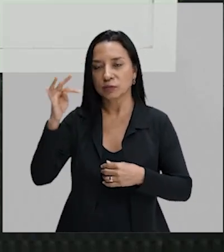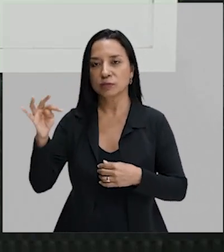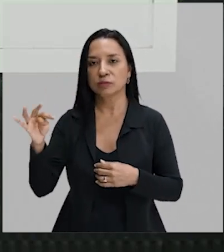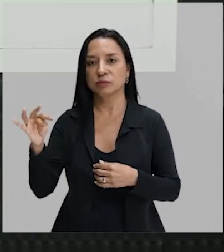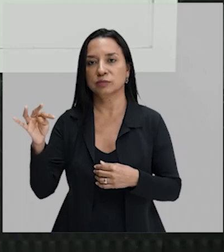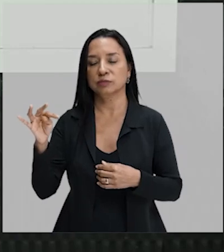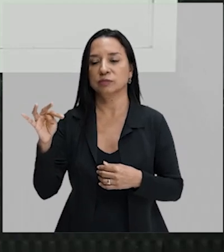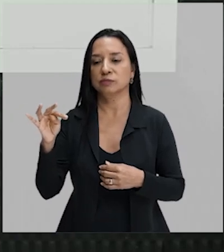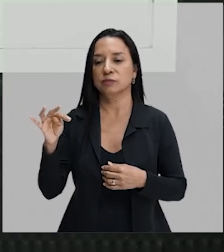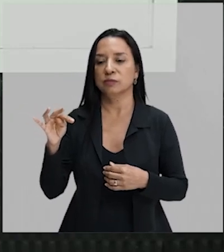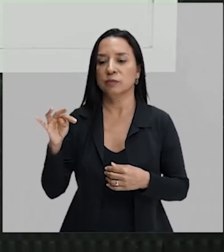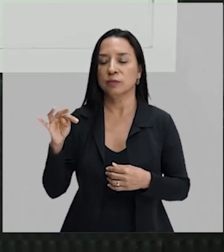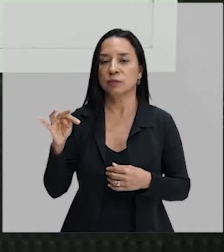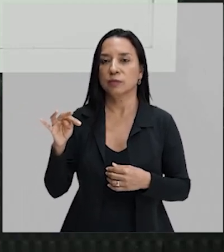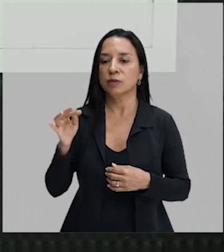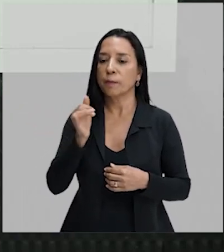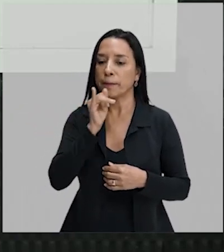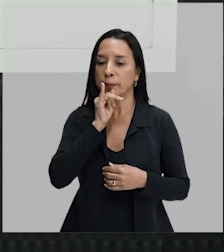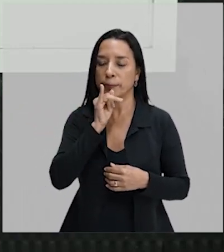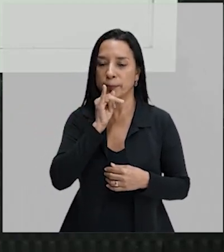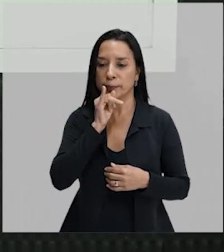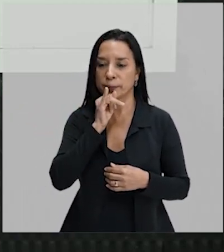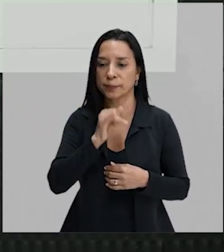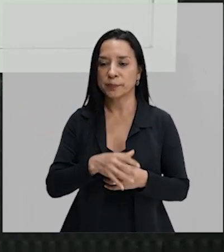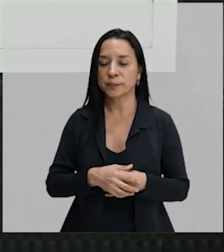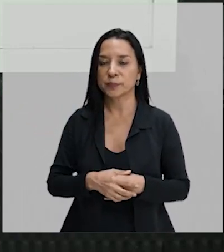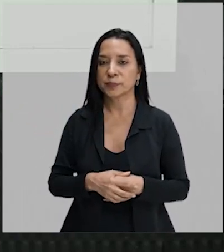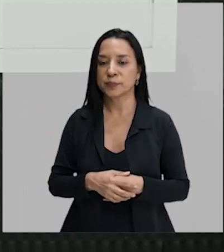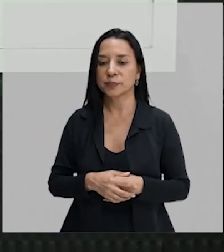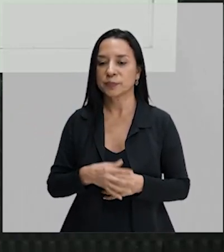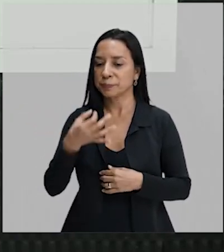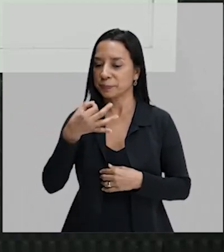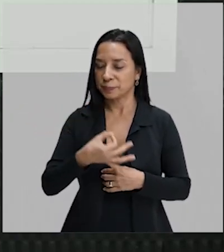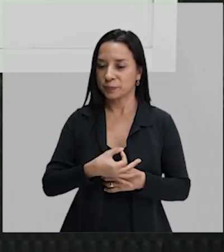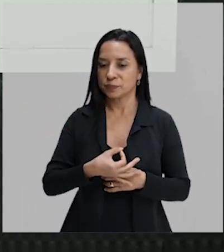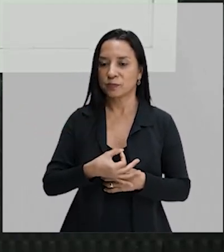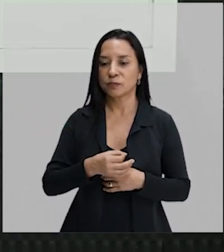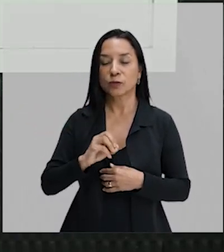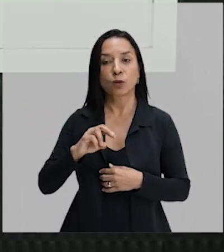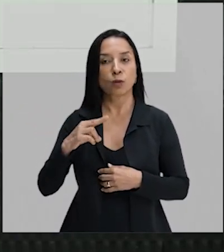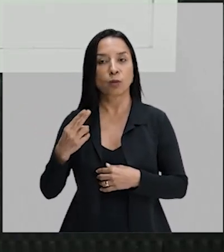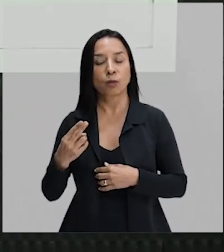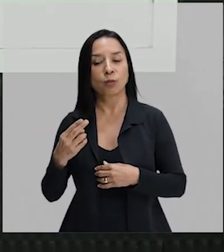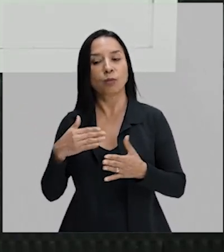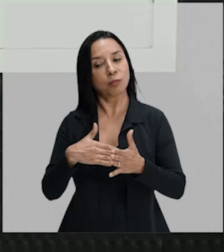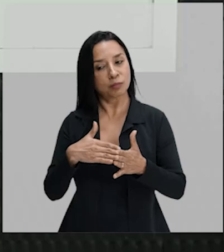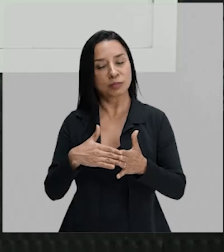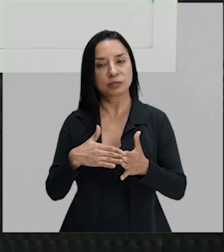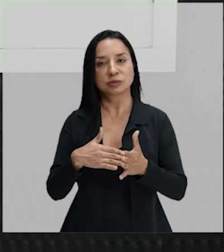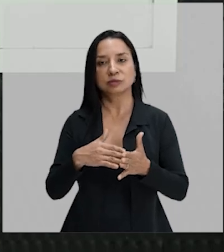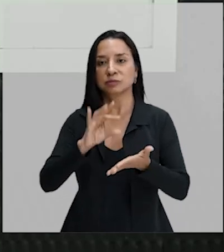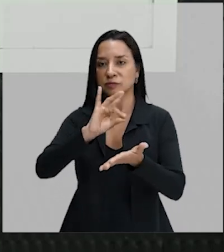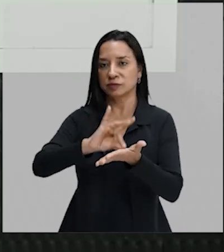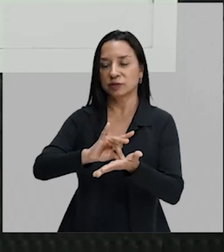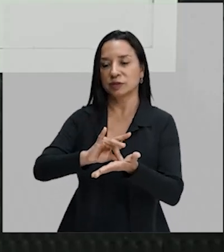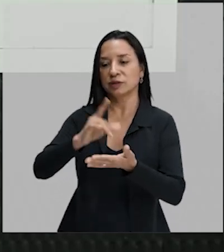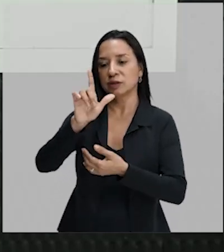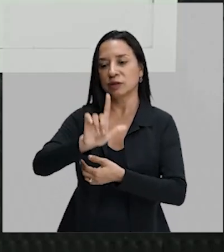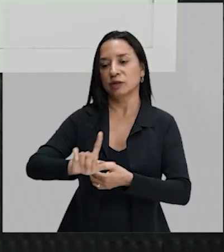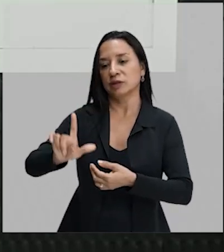filósofo, por exemplo. Certo? Ou até mesmo a